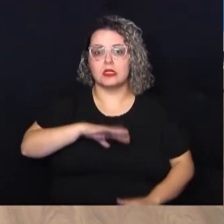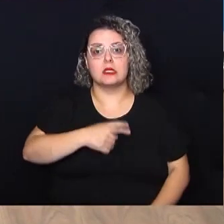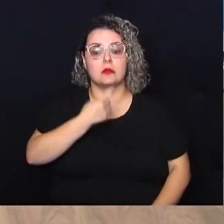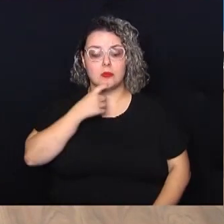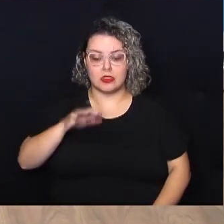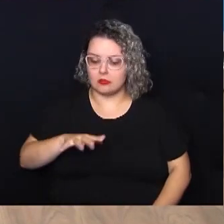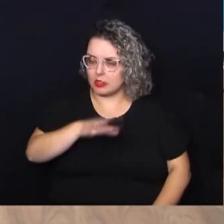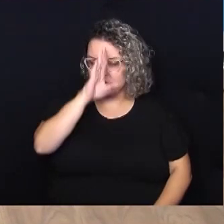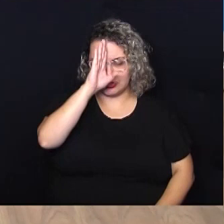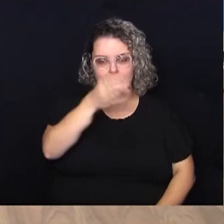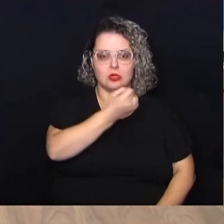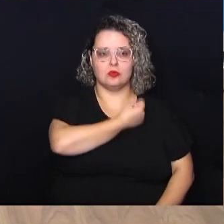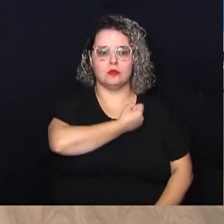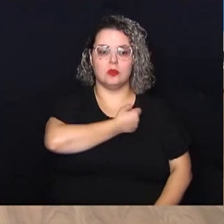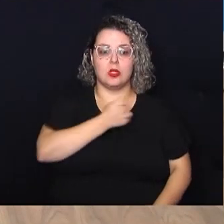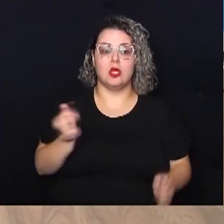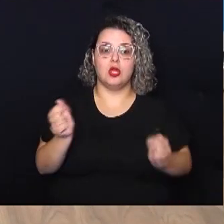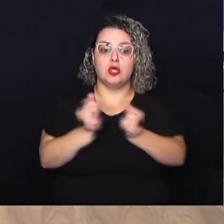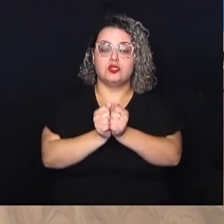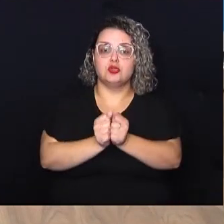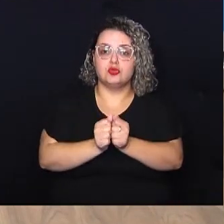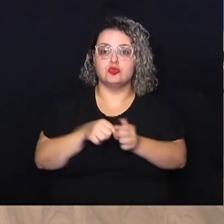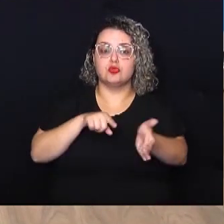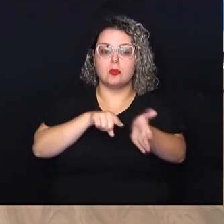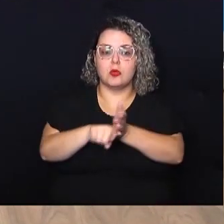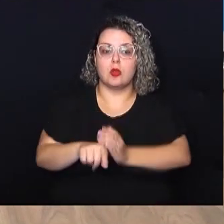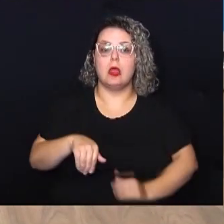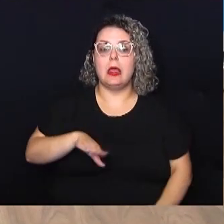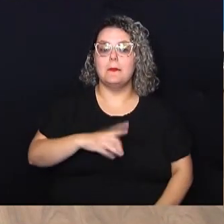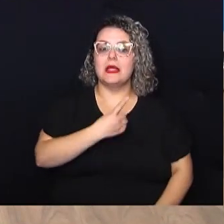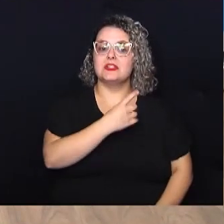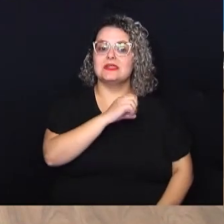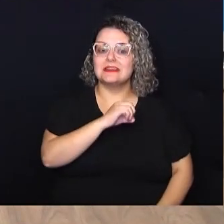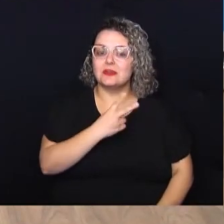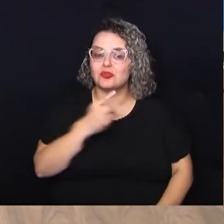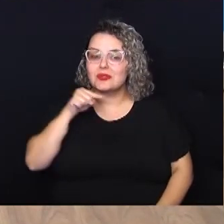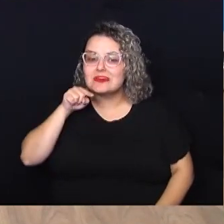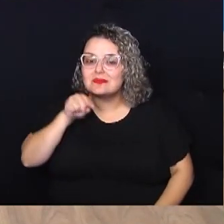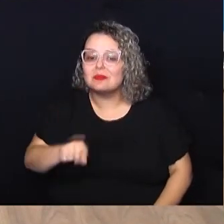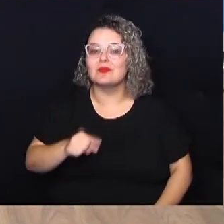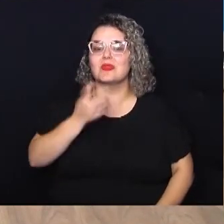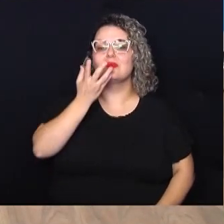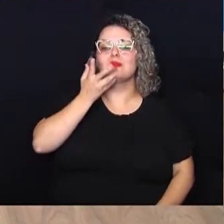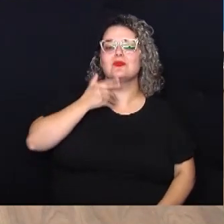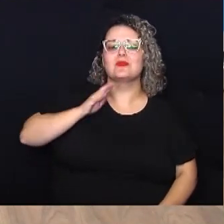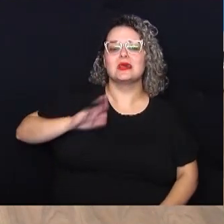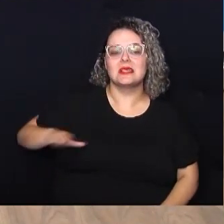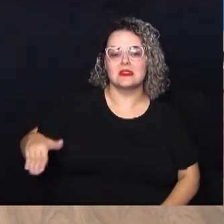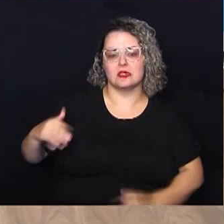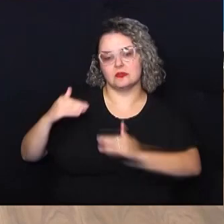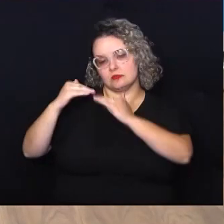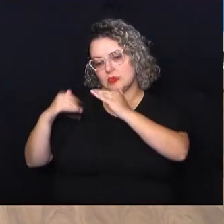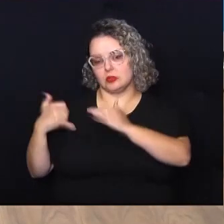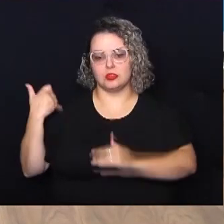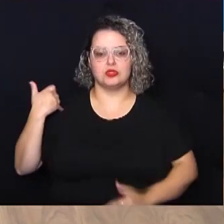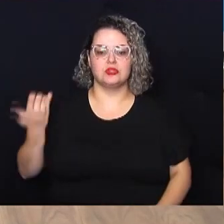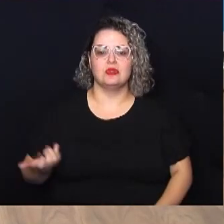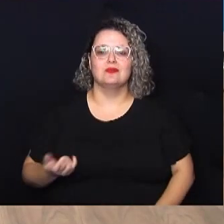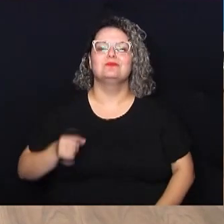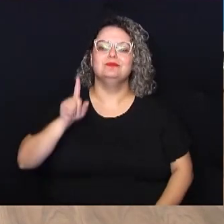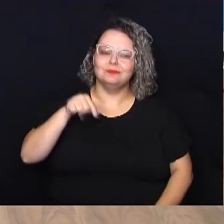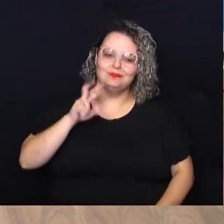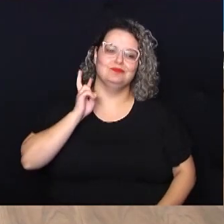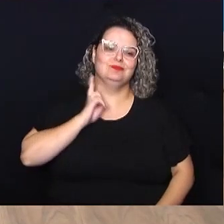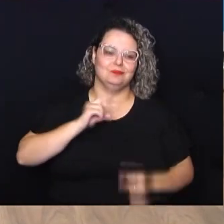978293776. Junto aqui com este questionamento, ó, mais de 102 mil menores de idade foram vítimas de violência no país só em